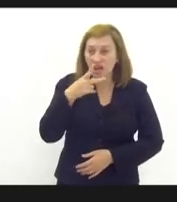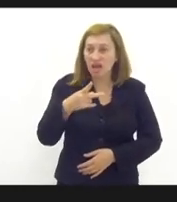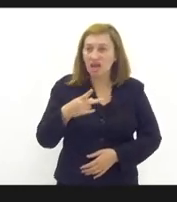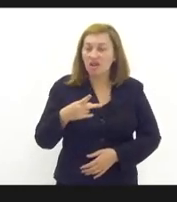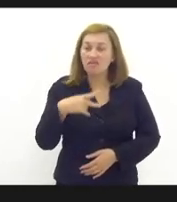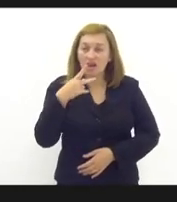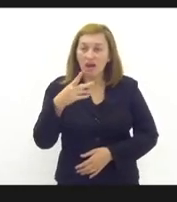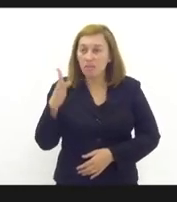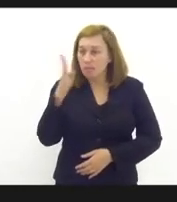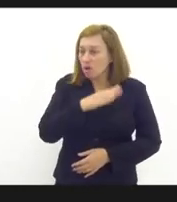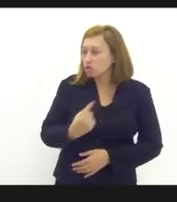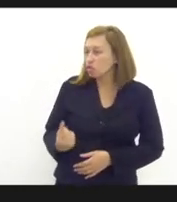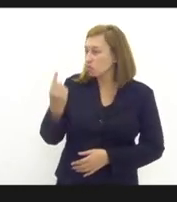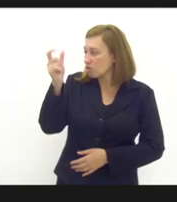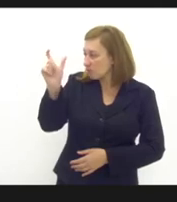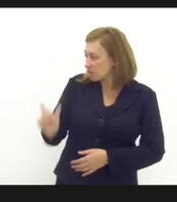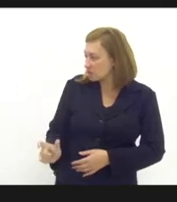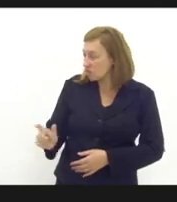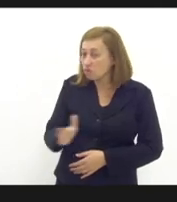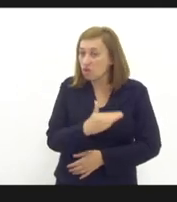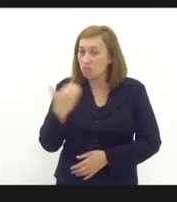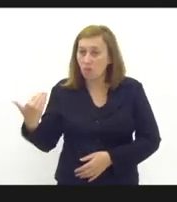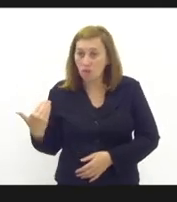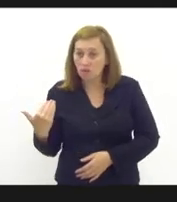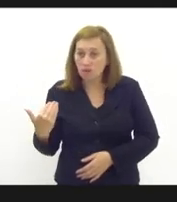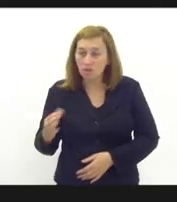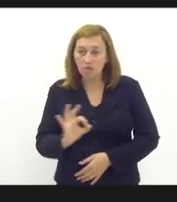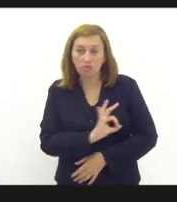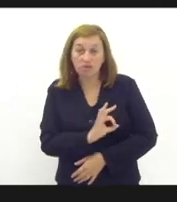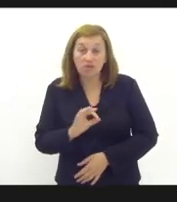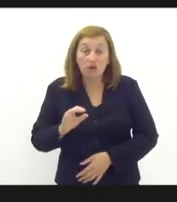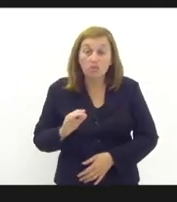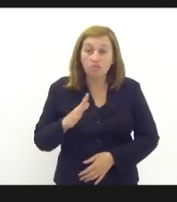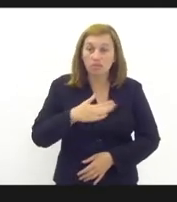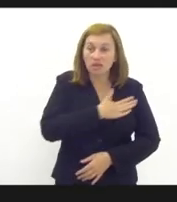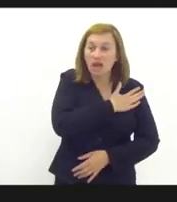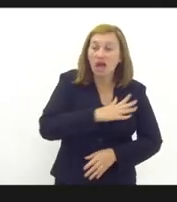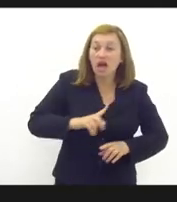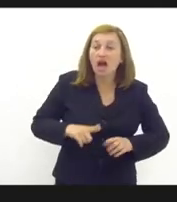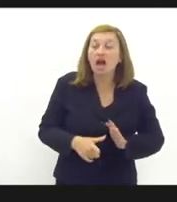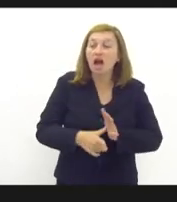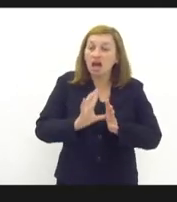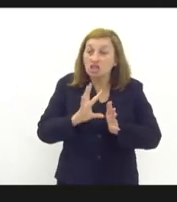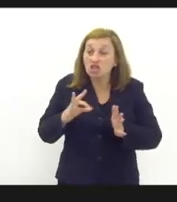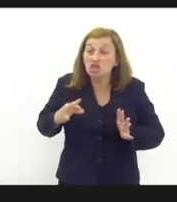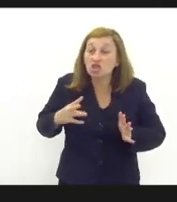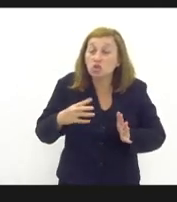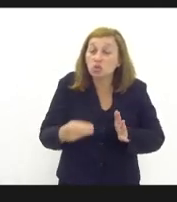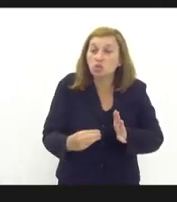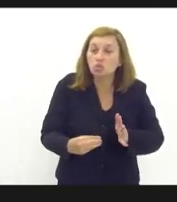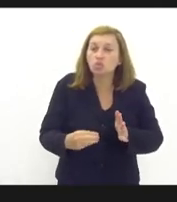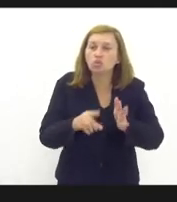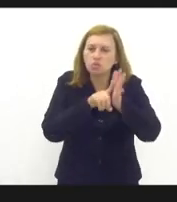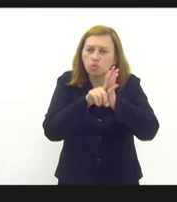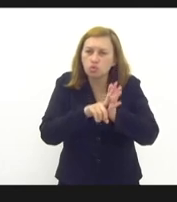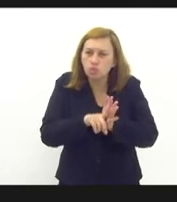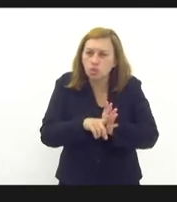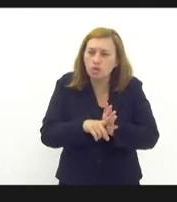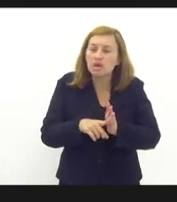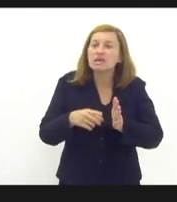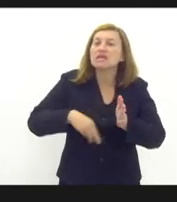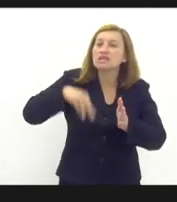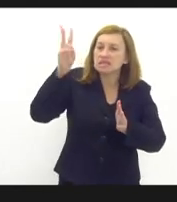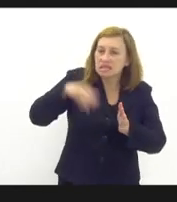de uma pessoa que foi assassinada por um policial militar. Antes de qualquer coisa, antes de fazer uma perícia, qualquer coisa, sempre quem